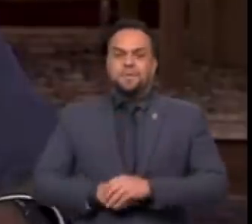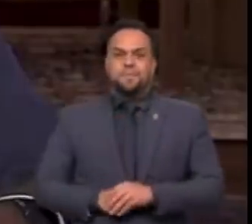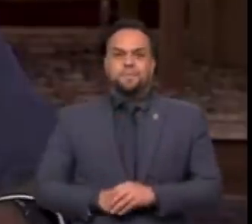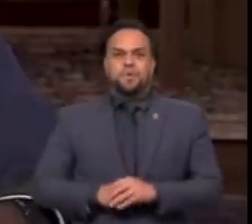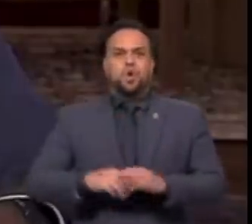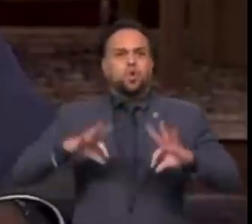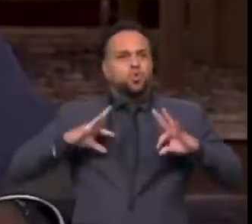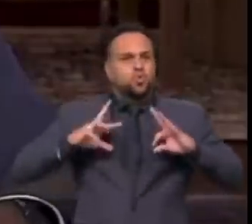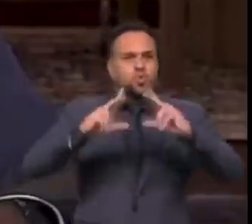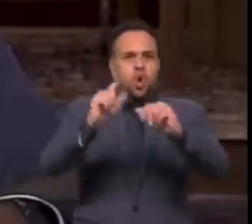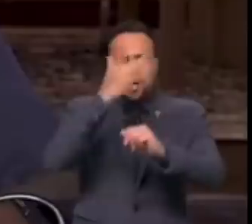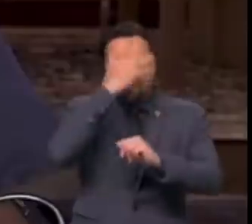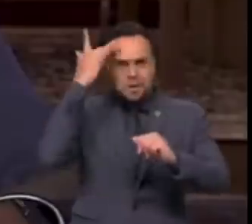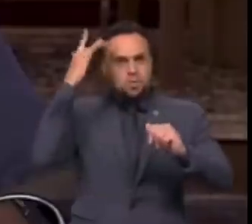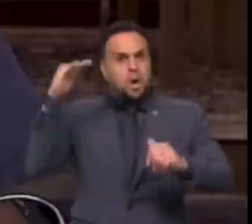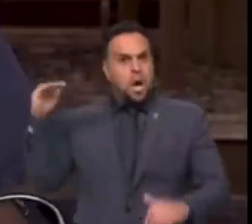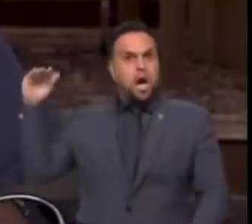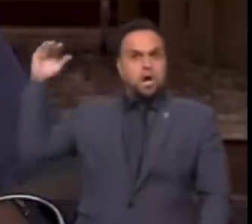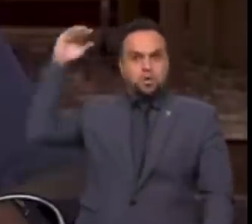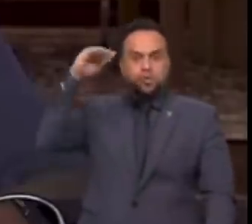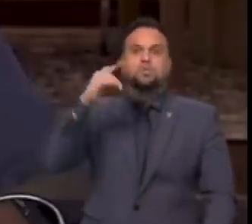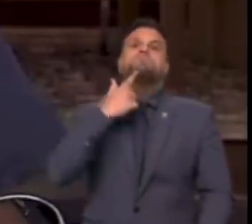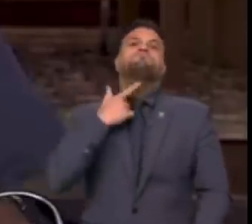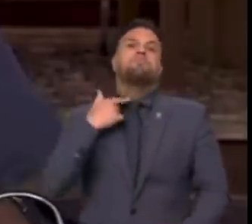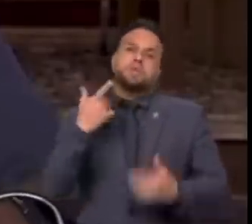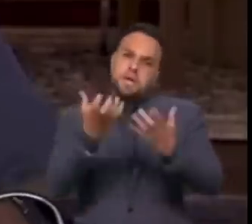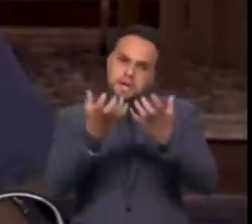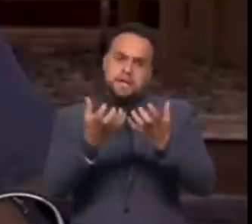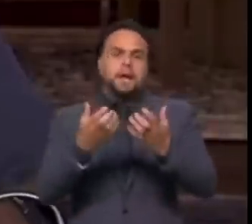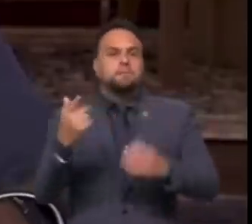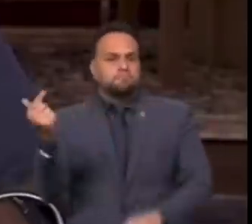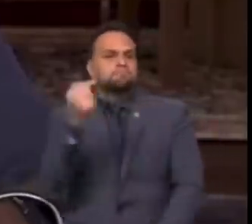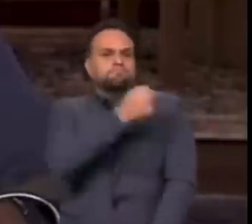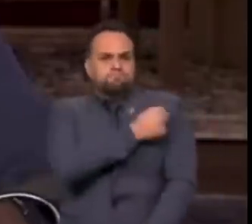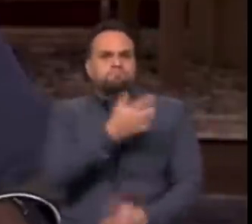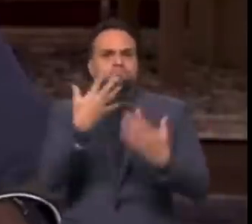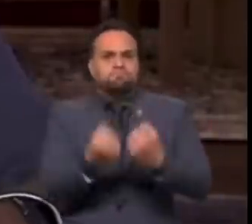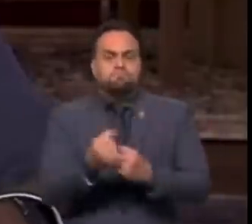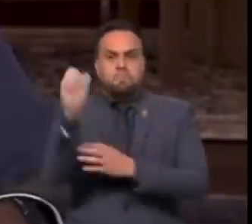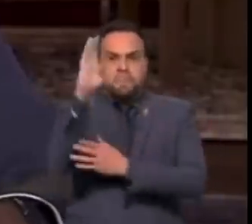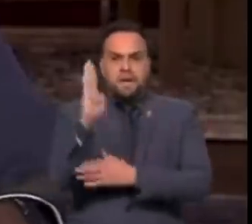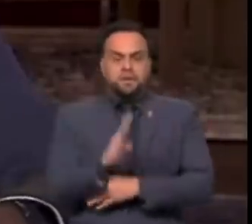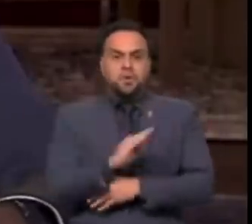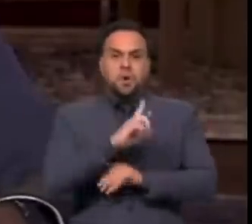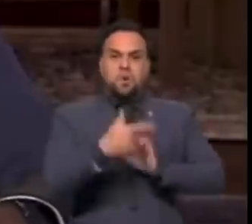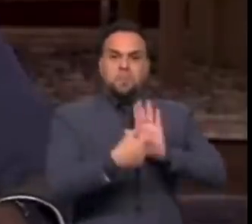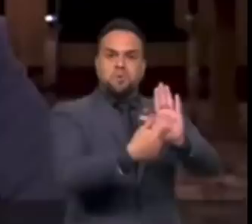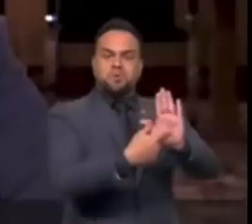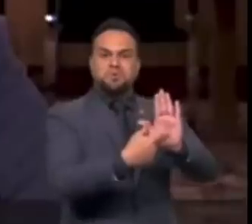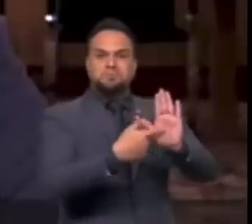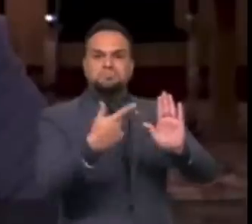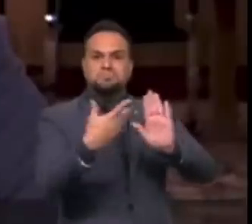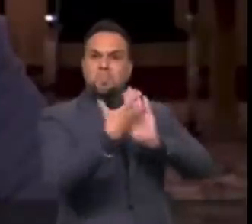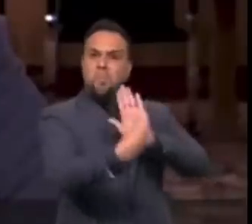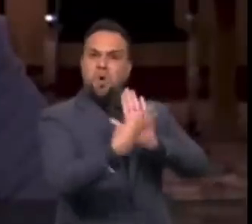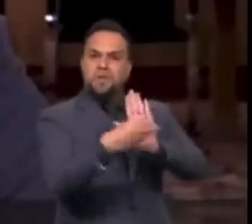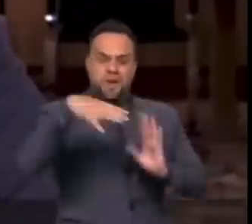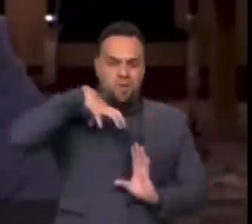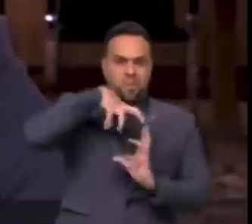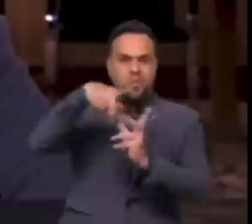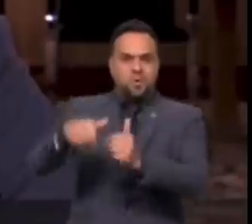todos os adultos que ascende desejaram foram vacinadas o Brasil fomos um exemplo para o mundo